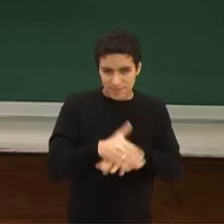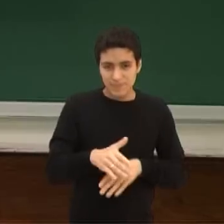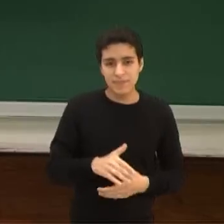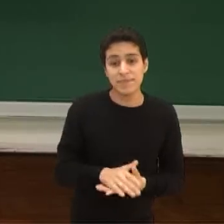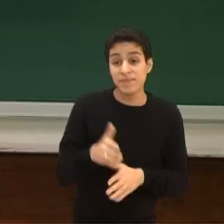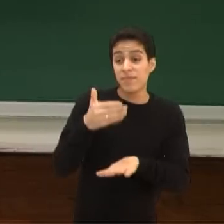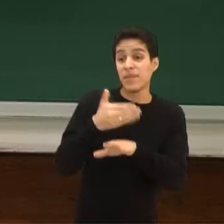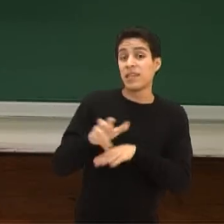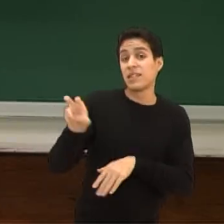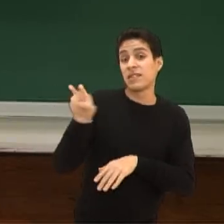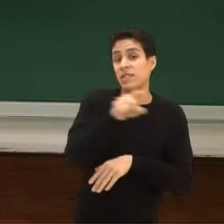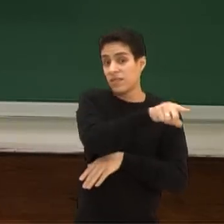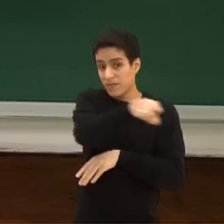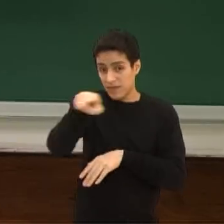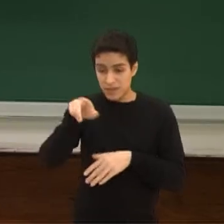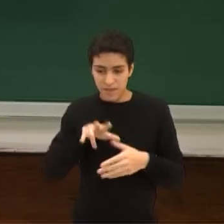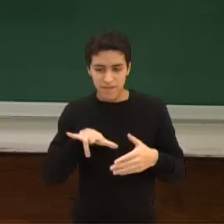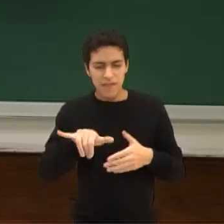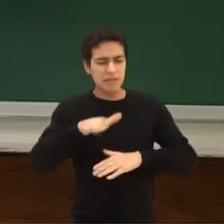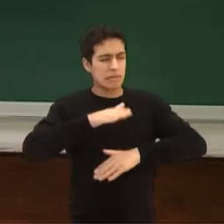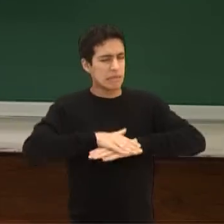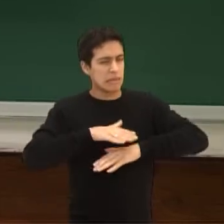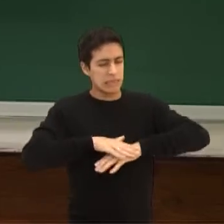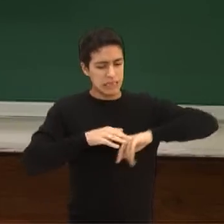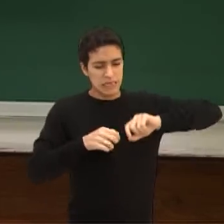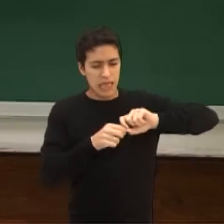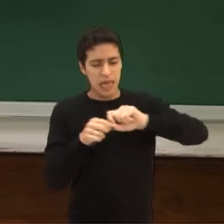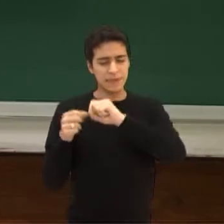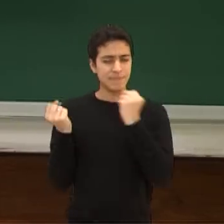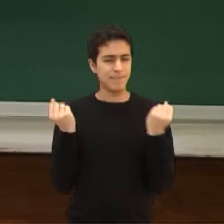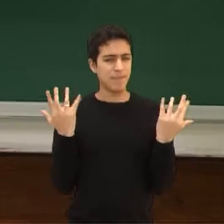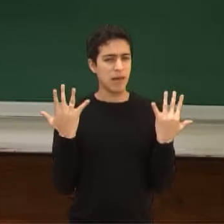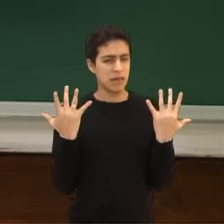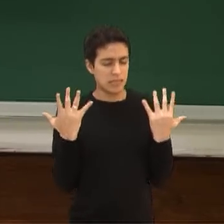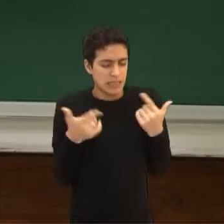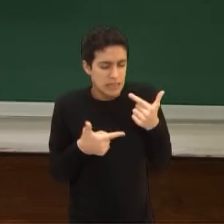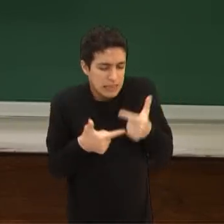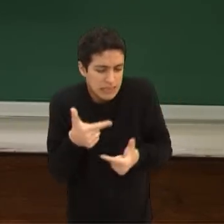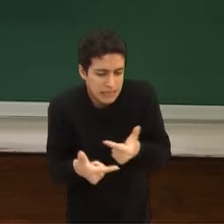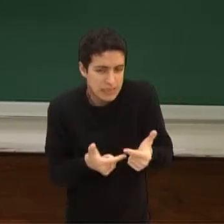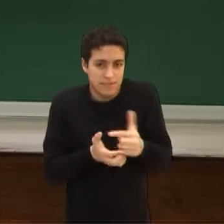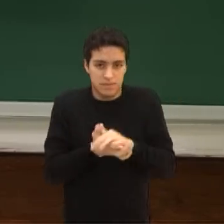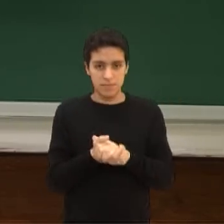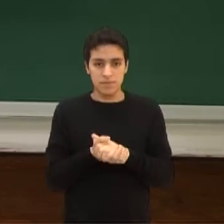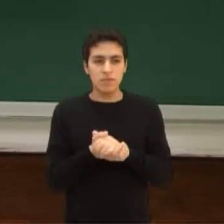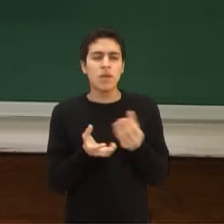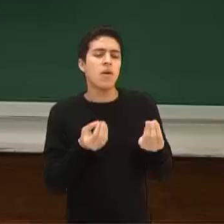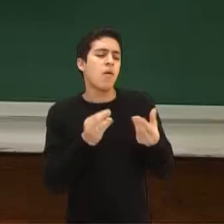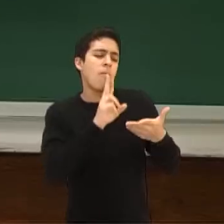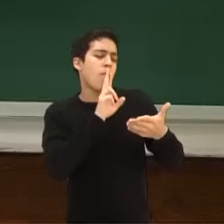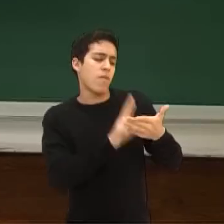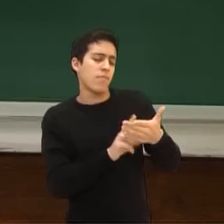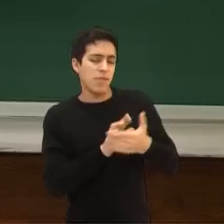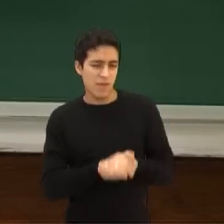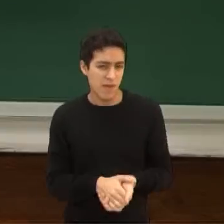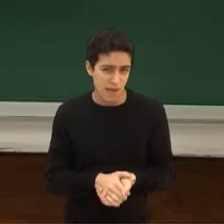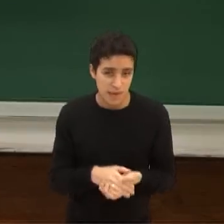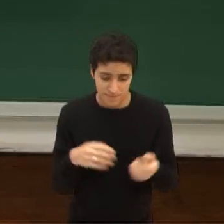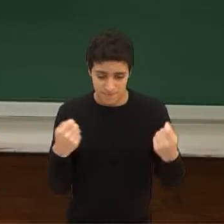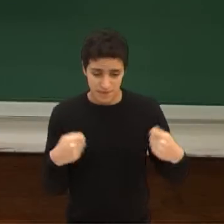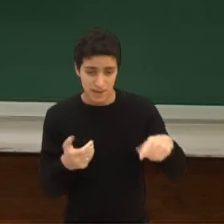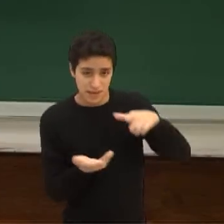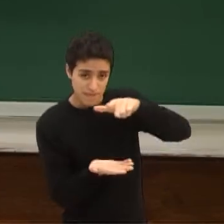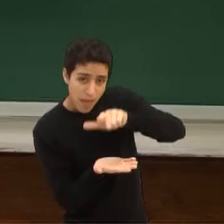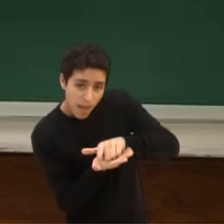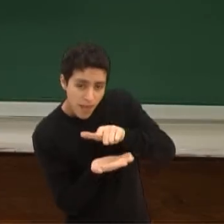Praticando 5, vocês vão colocar a mão na massa agora, hein? Para resolver esta questão, vocês vão precisar